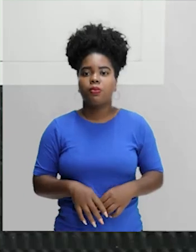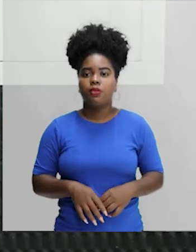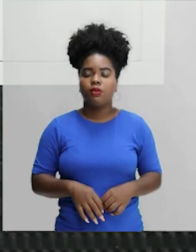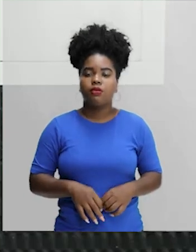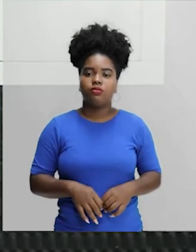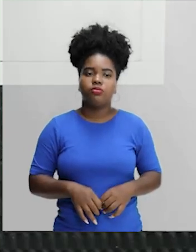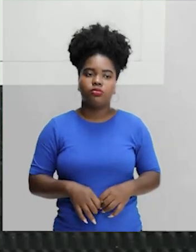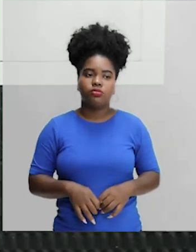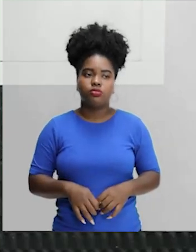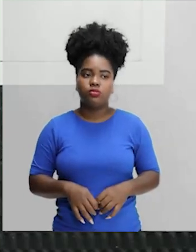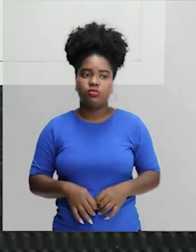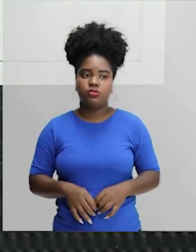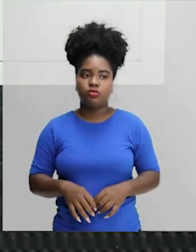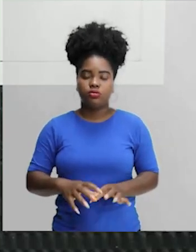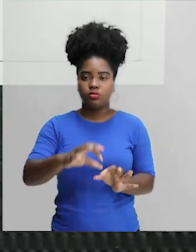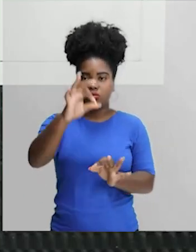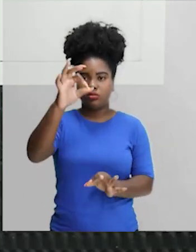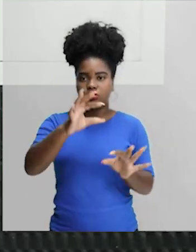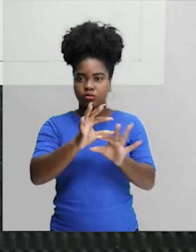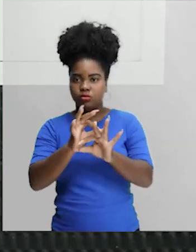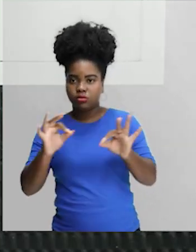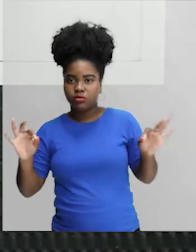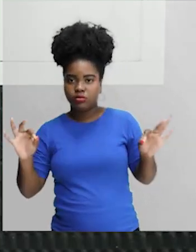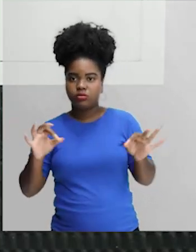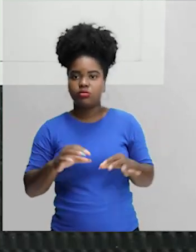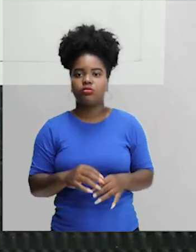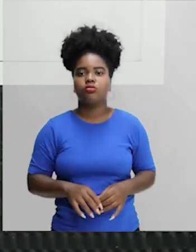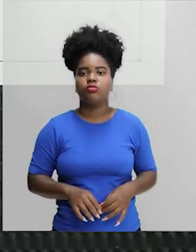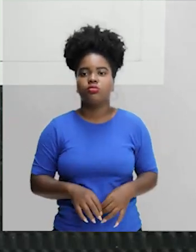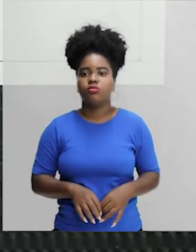Vamos fazer aqui o nosso dispositivo.